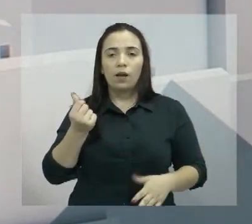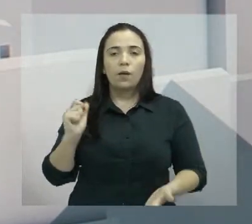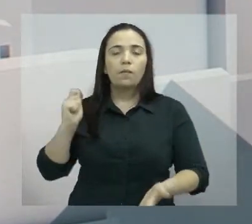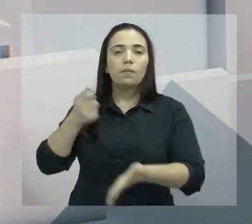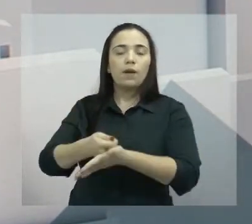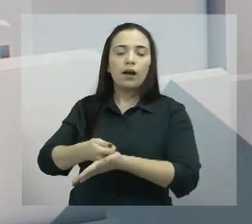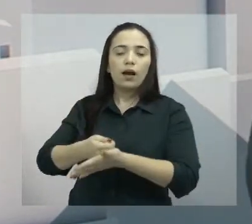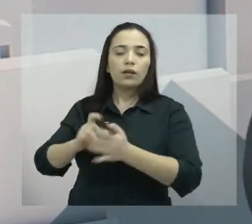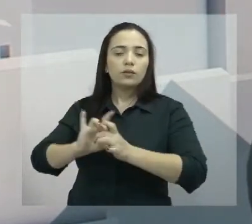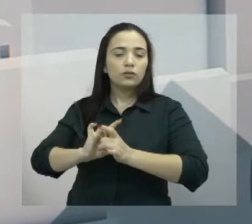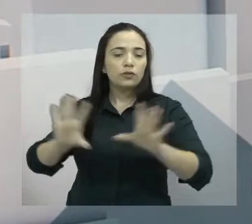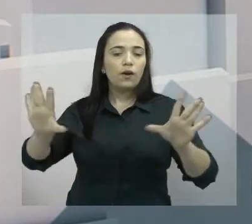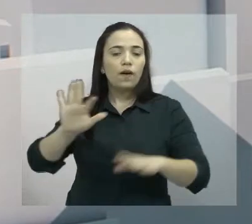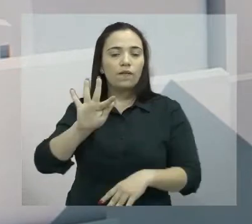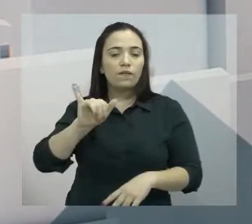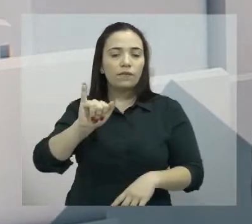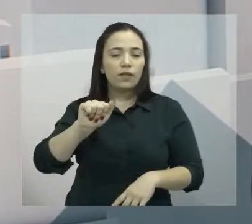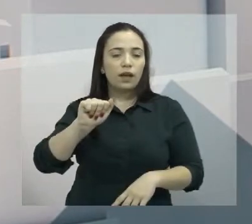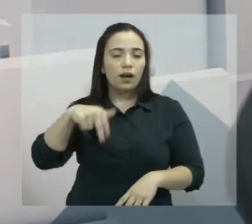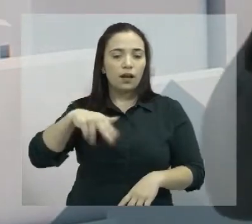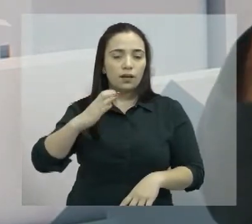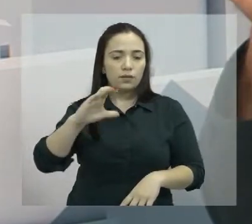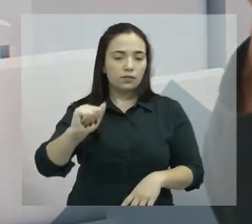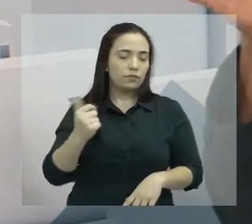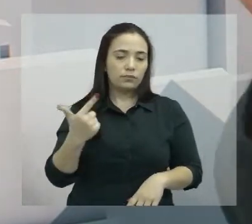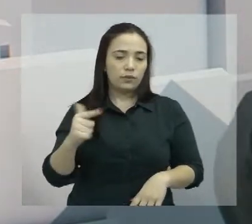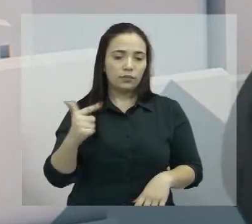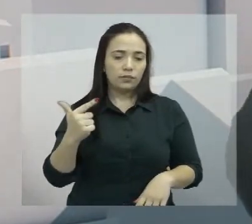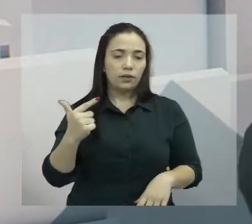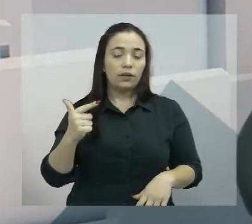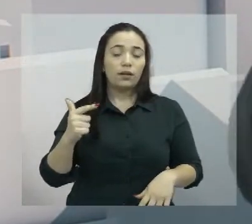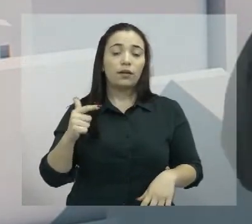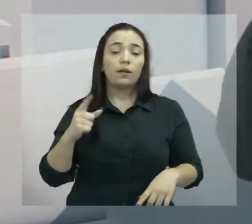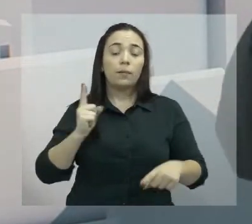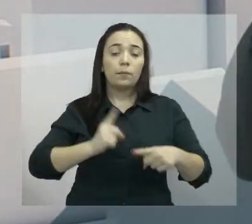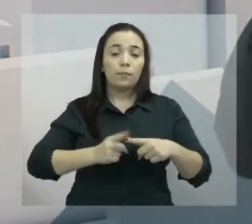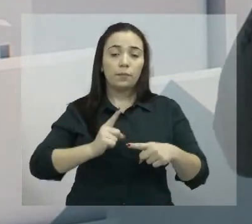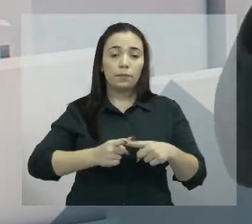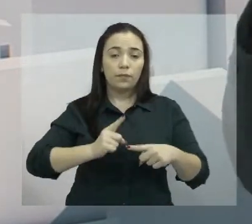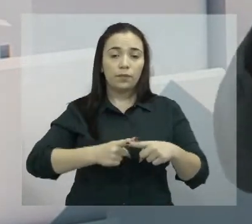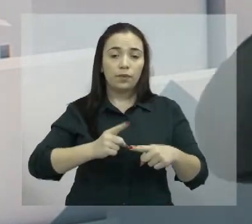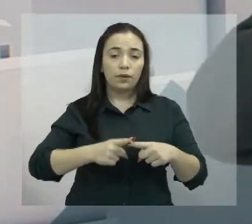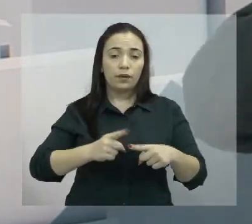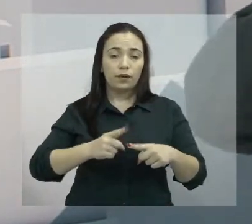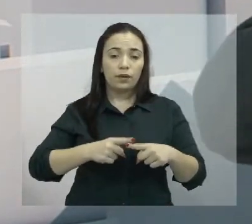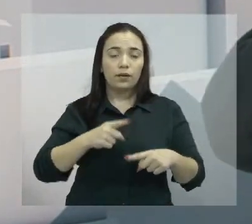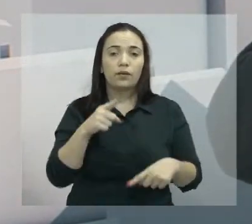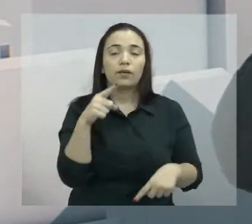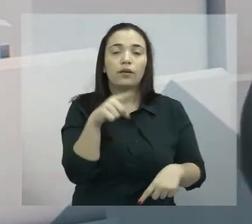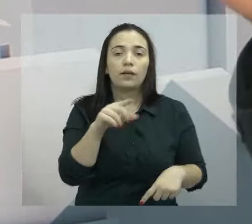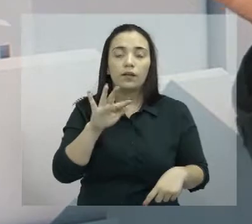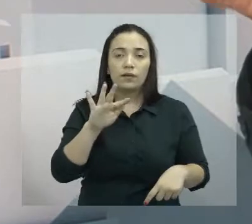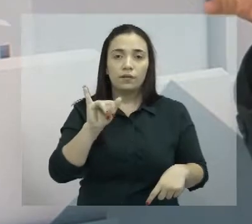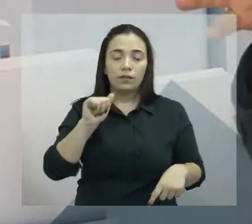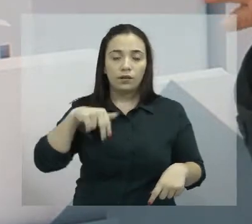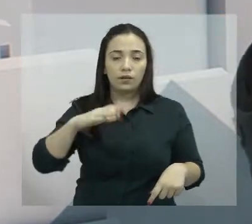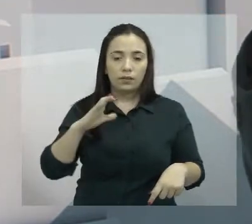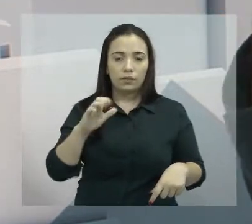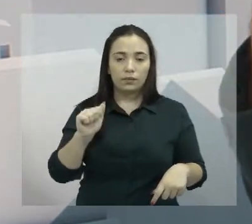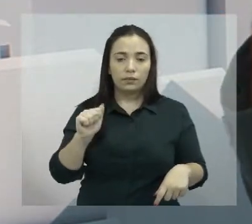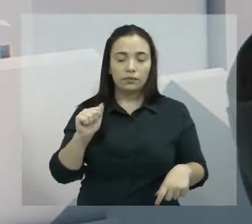ser solto, né, a fiança. Então, isso ocorre quando a fiança não é mais